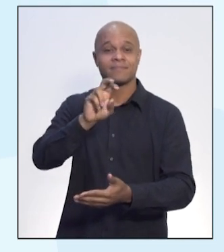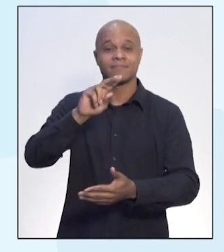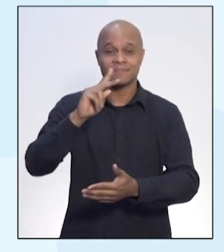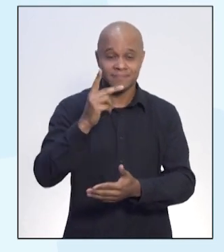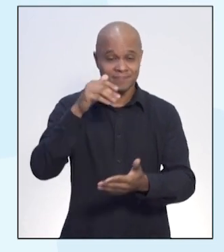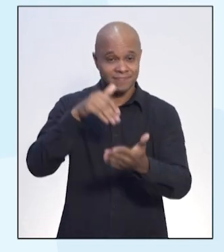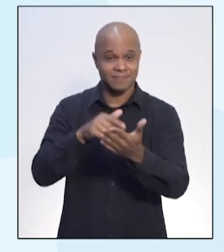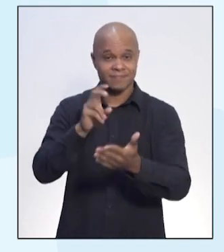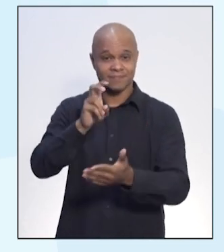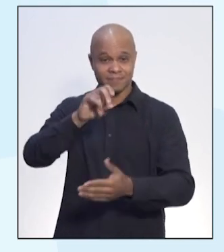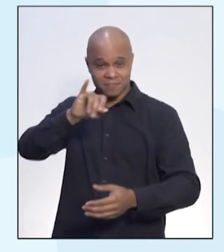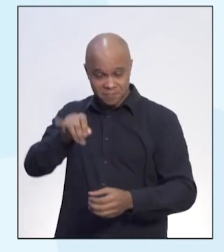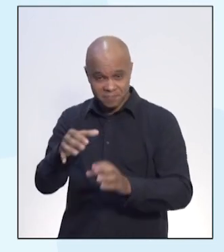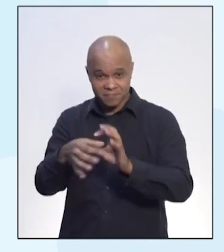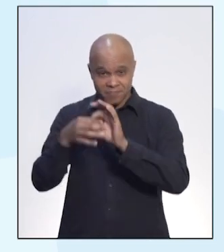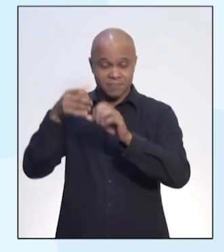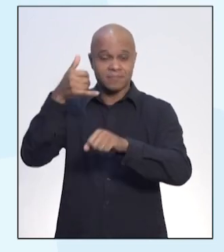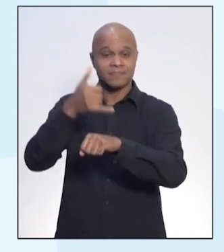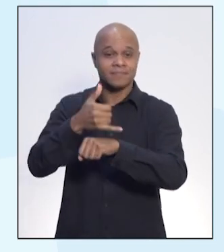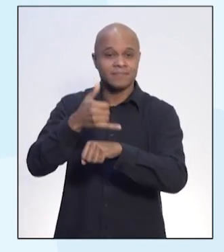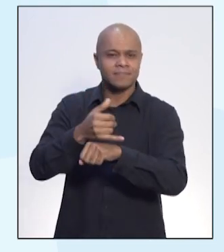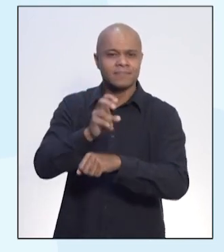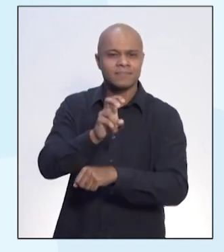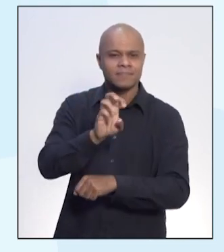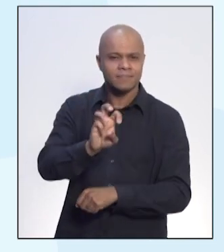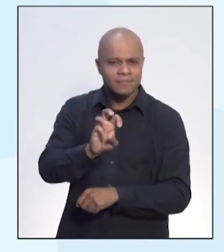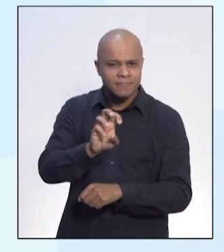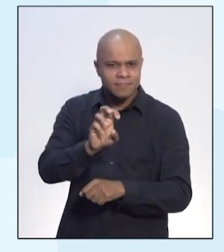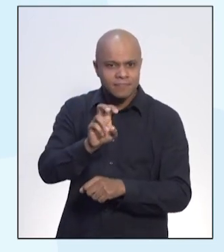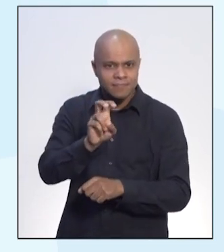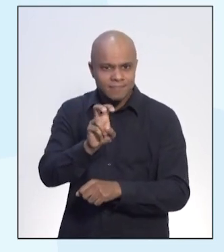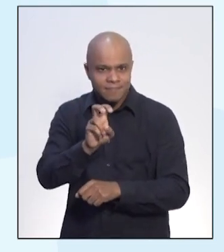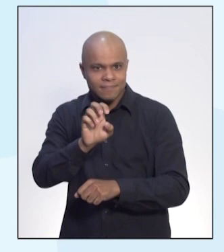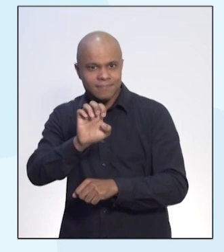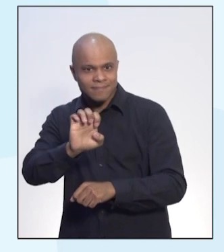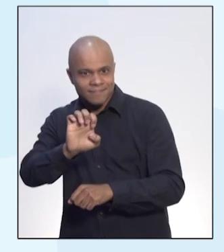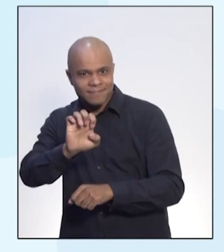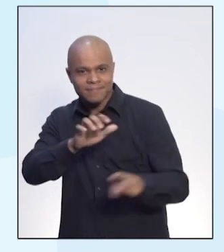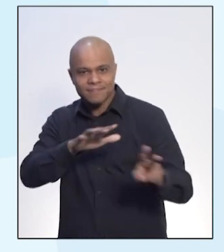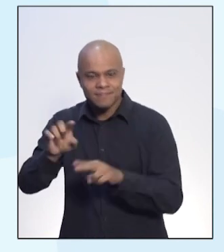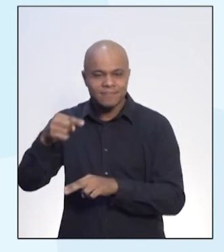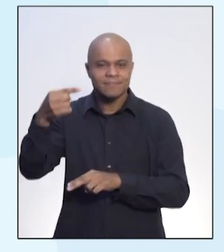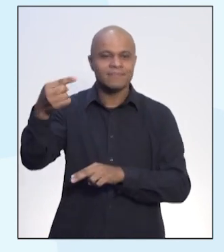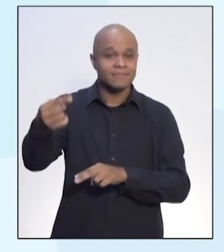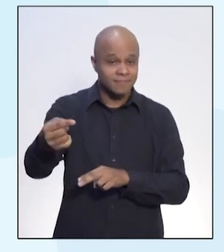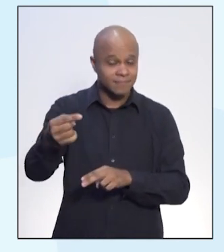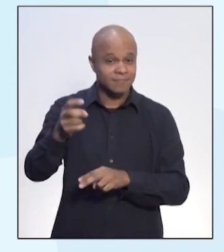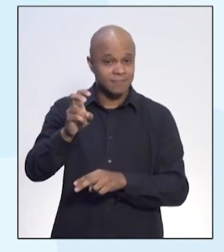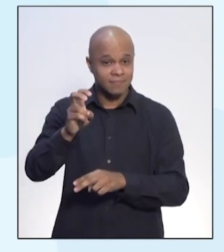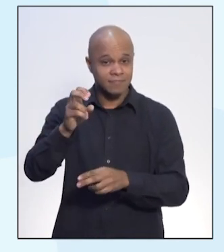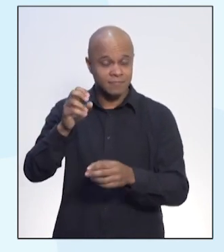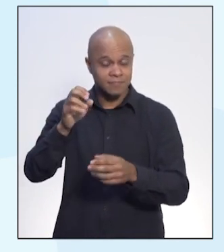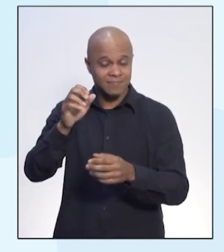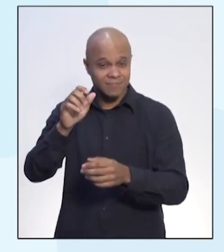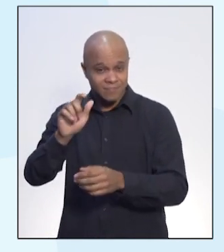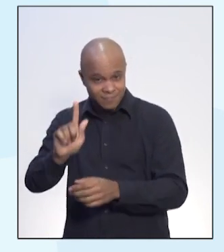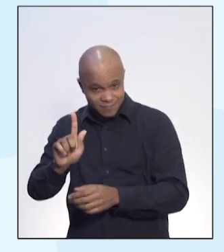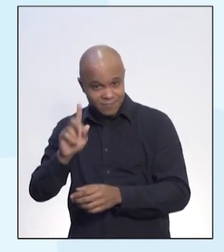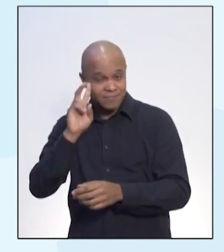metálica. A 5E a 5G, vocês deixam para outra semana que nós vamos ver com mais detalhe, beleza,